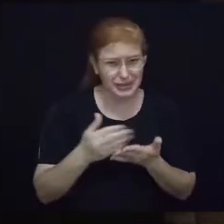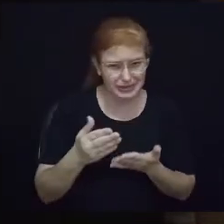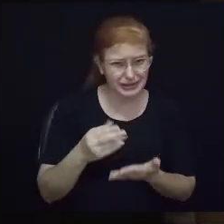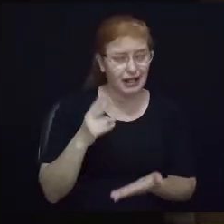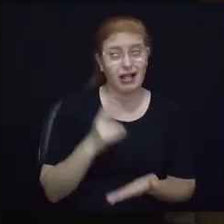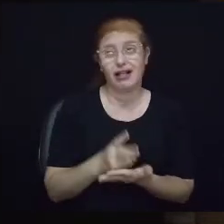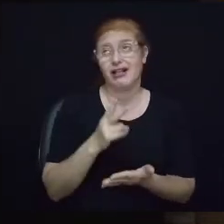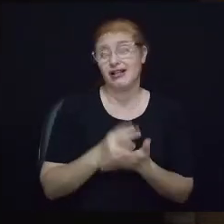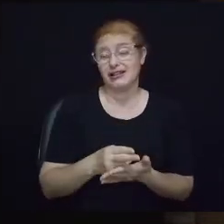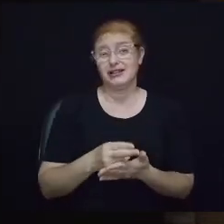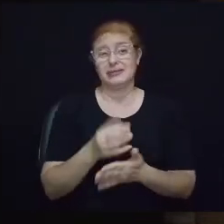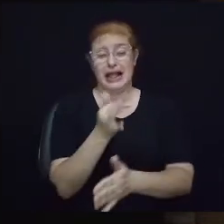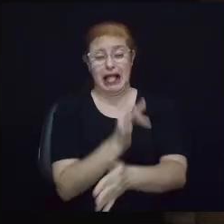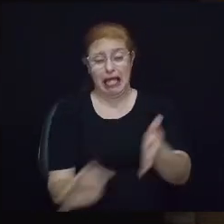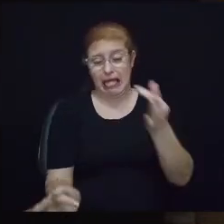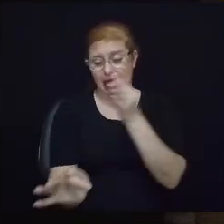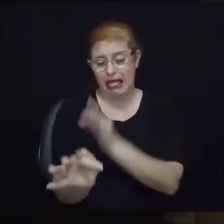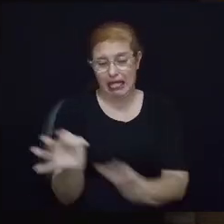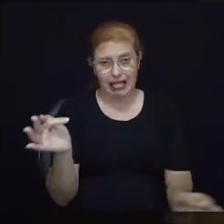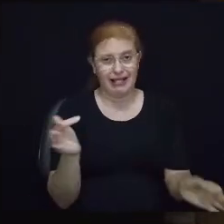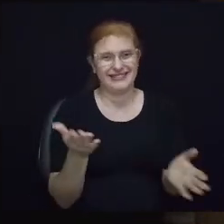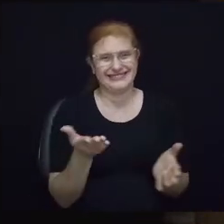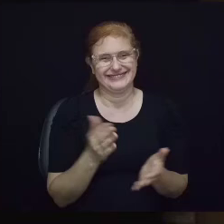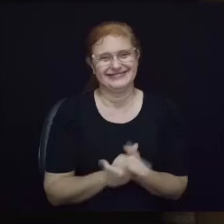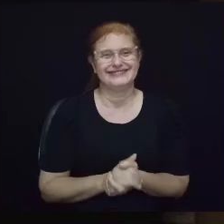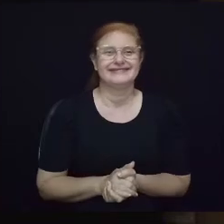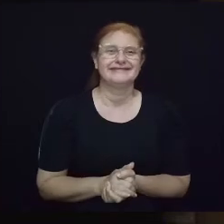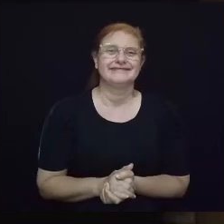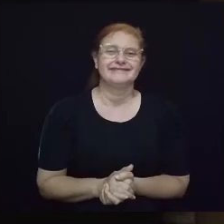vivia me cortando.